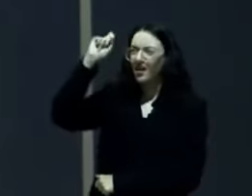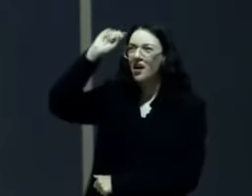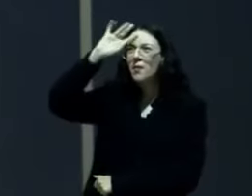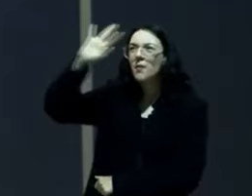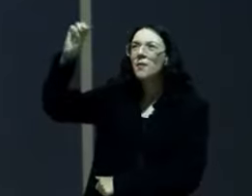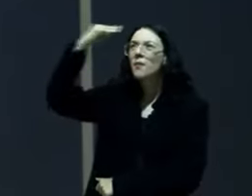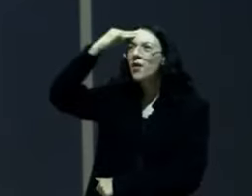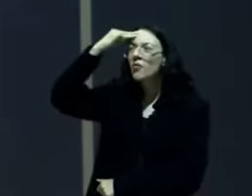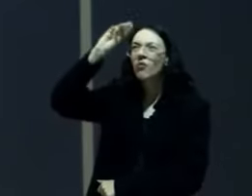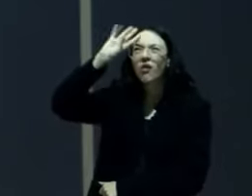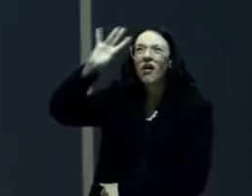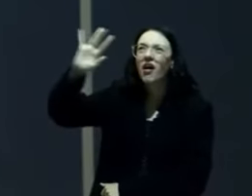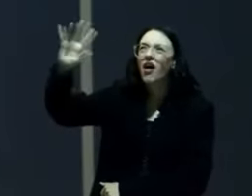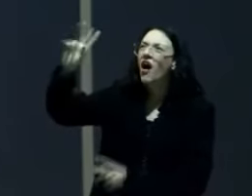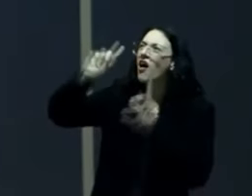memória.